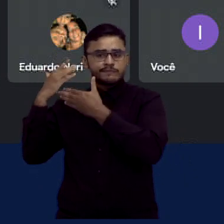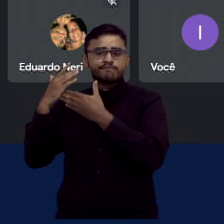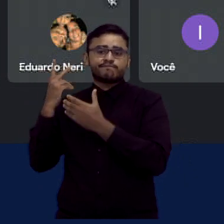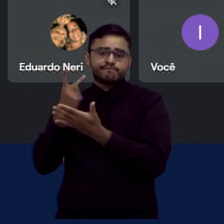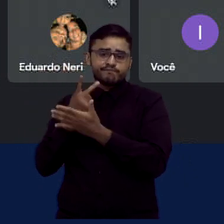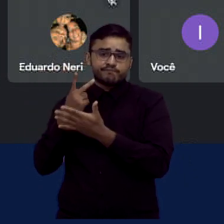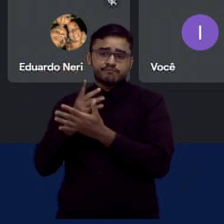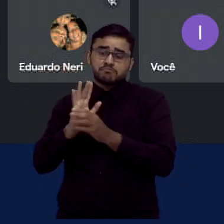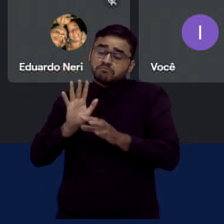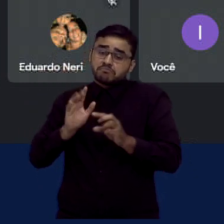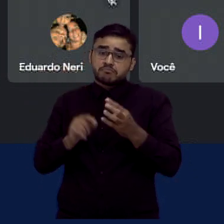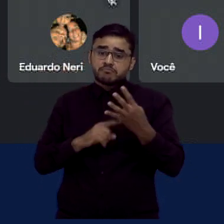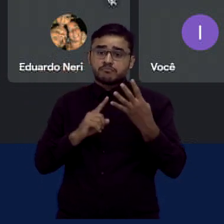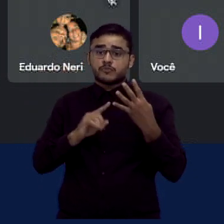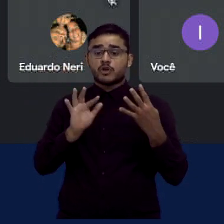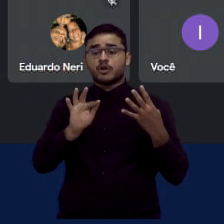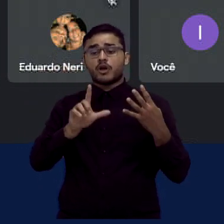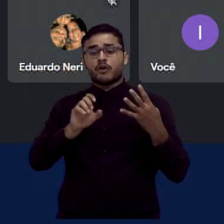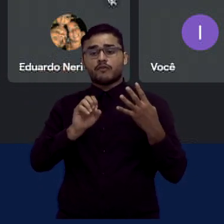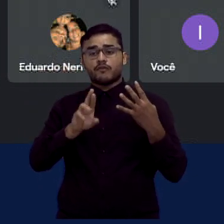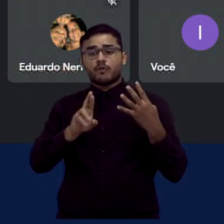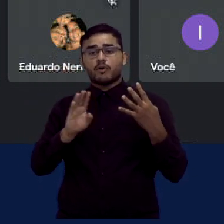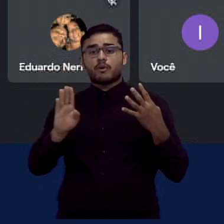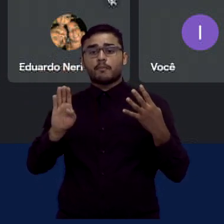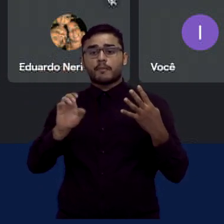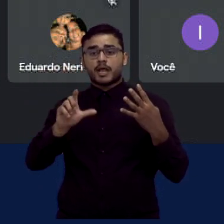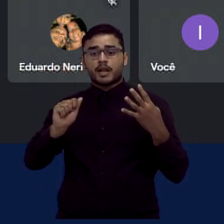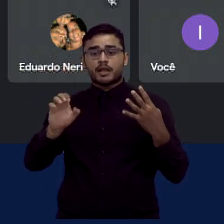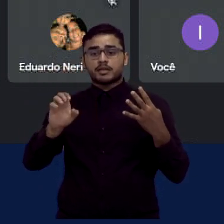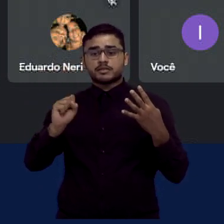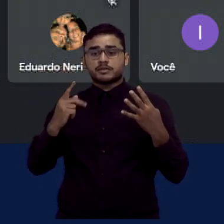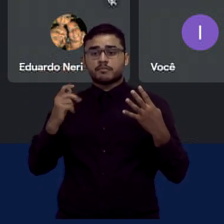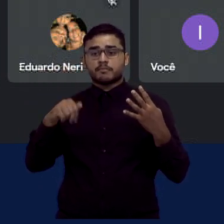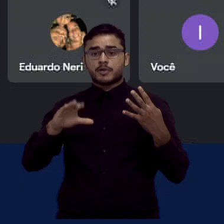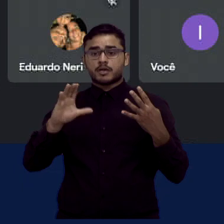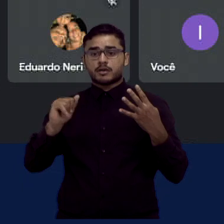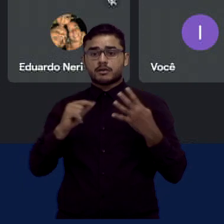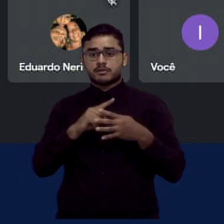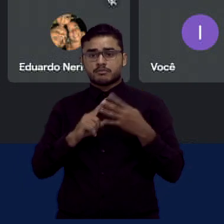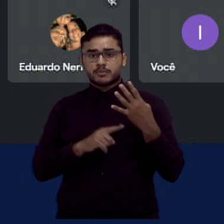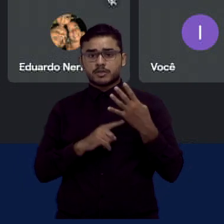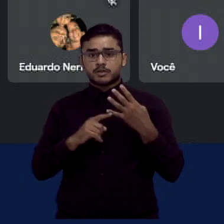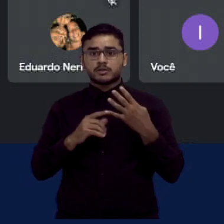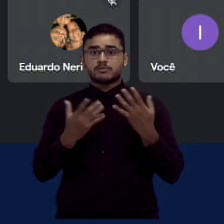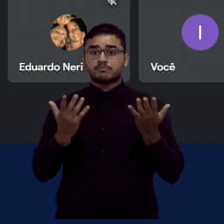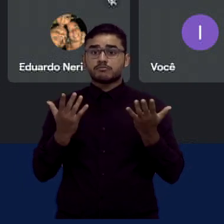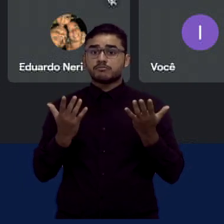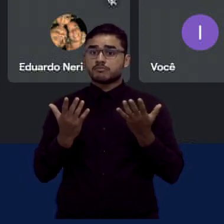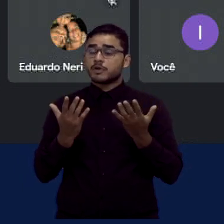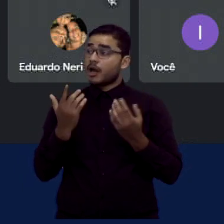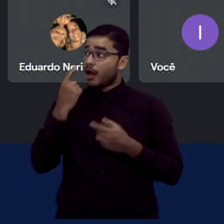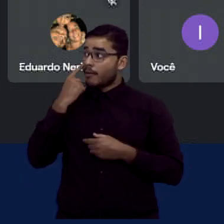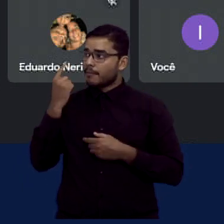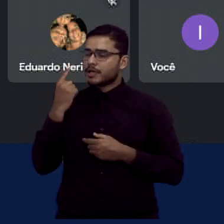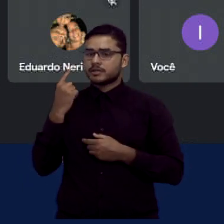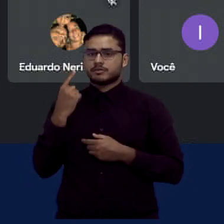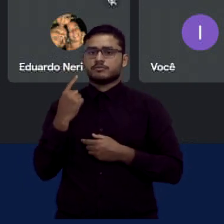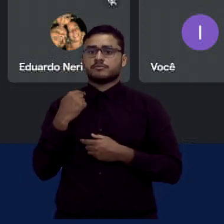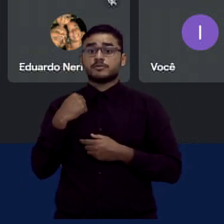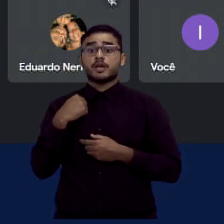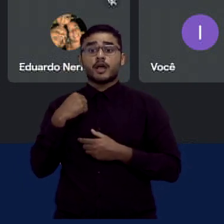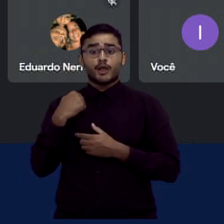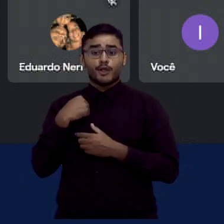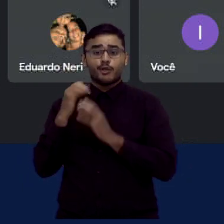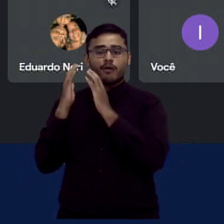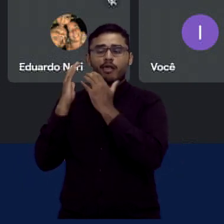coisa de Flor Bela Espanca, mas vai ver que nenhum desses autores estão aí. certo? E